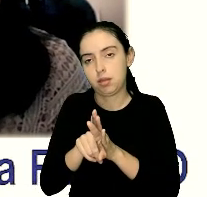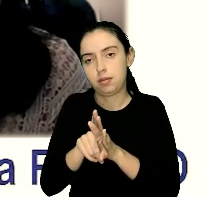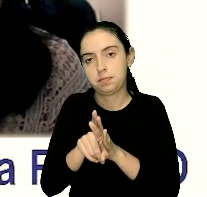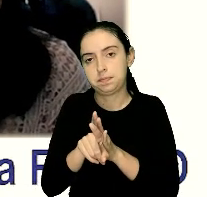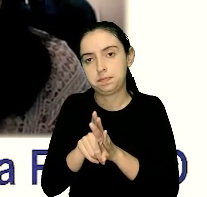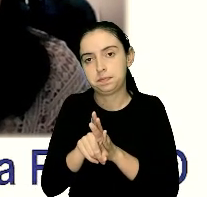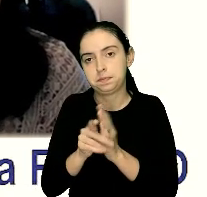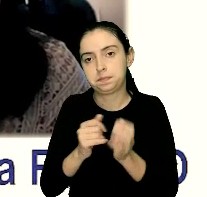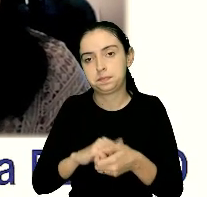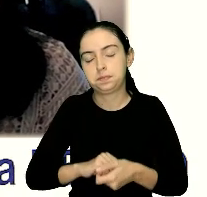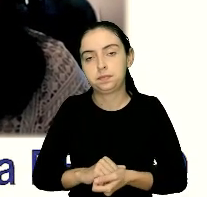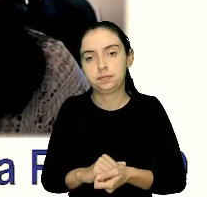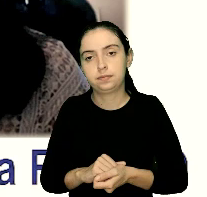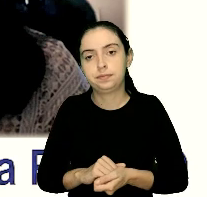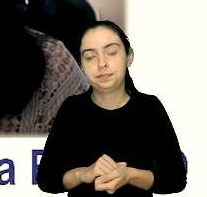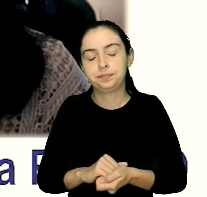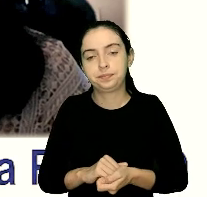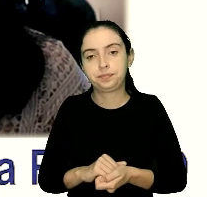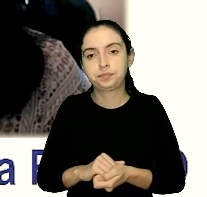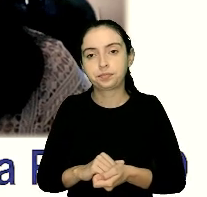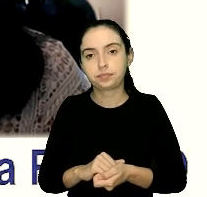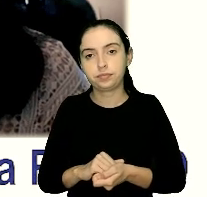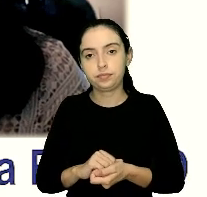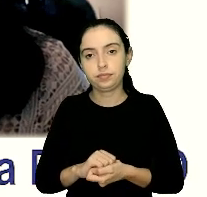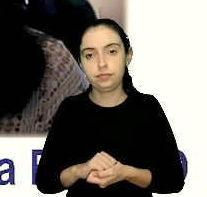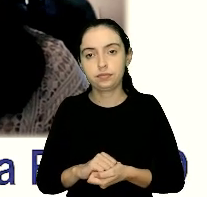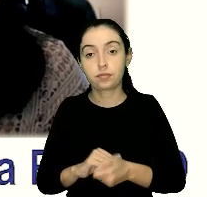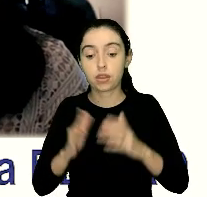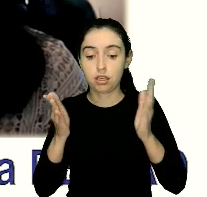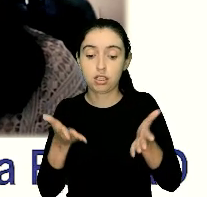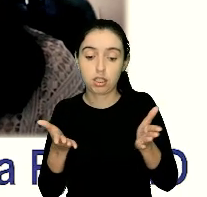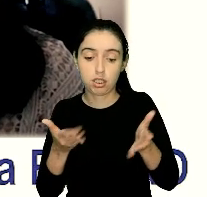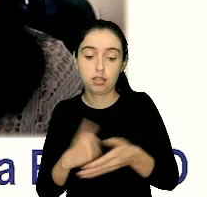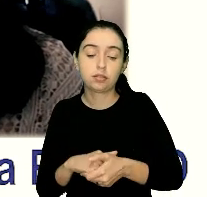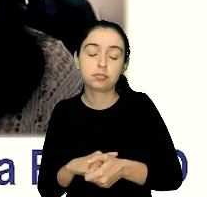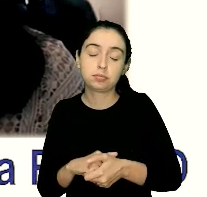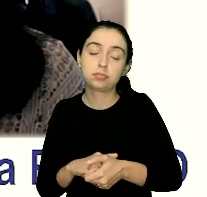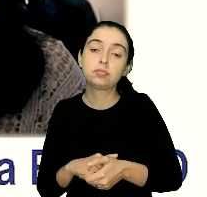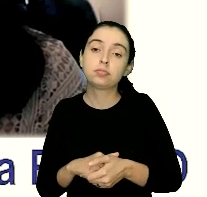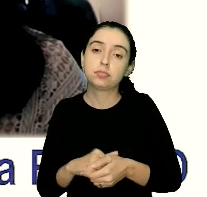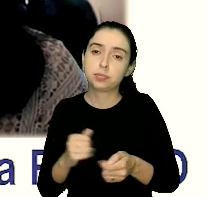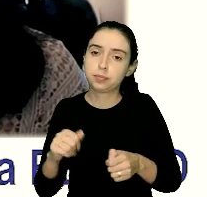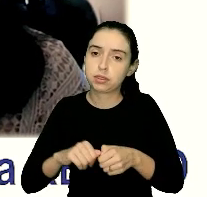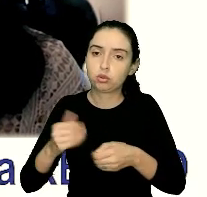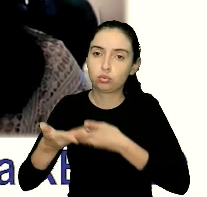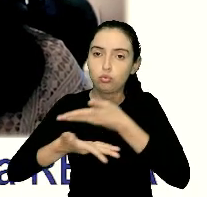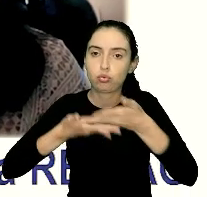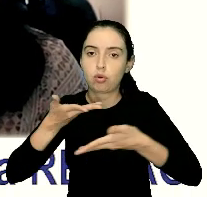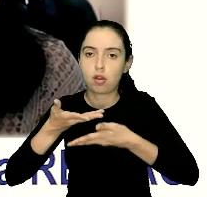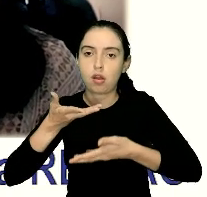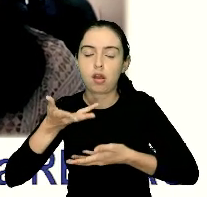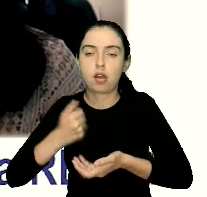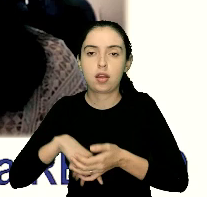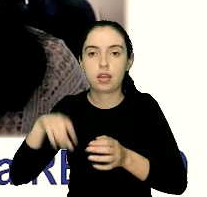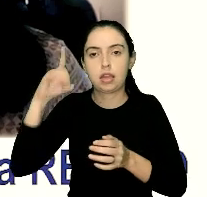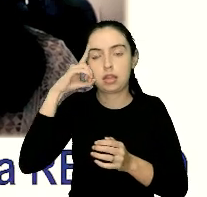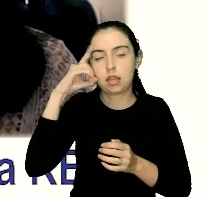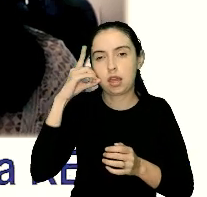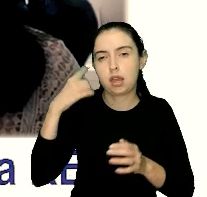fazê-las, né? Porque estamos aqui justamente para isso, para trocar ideias e reflexões,